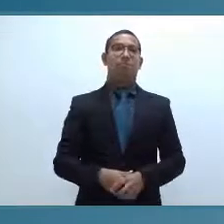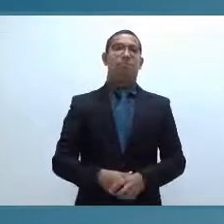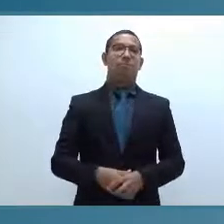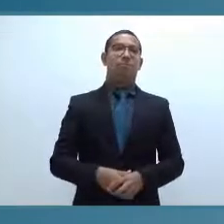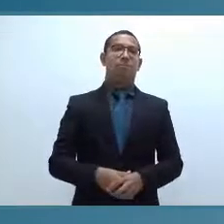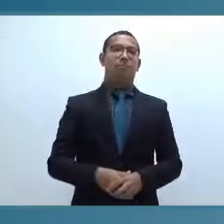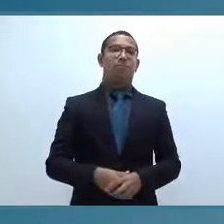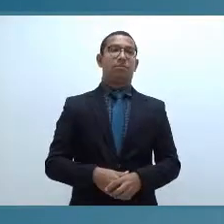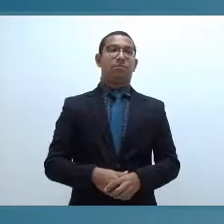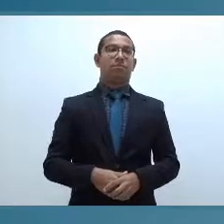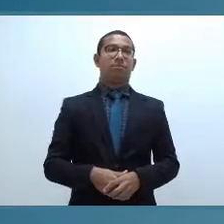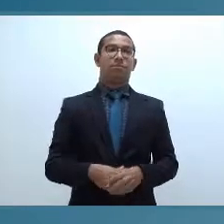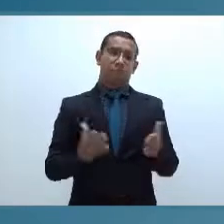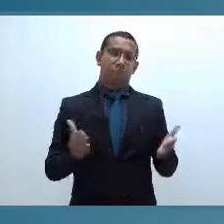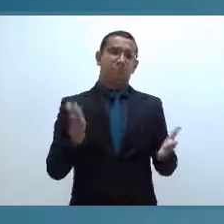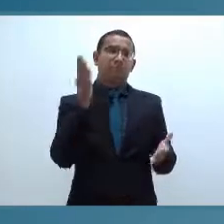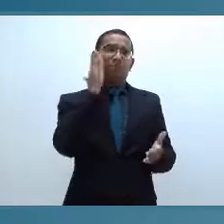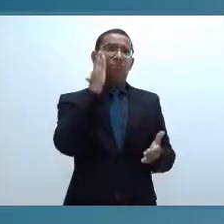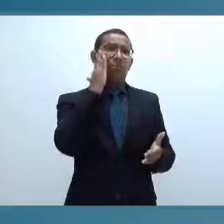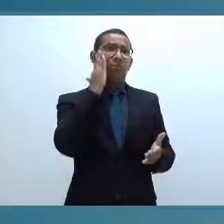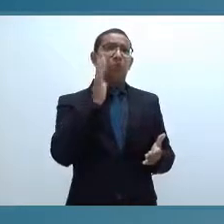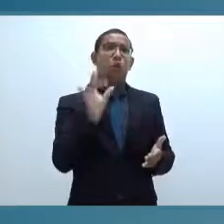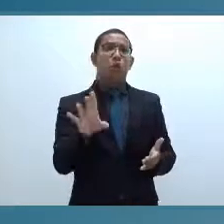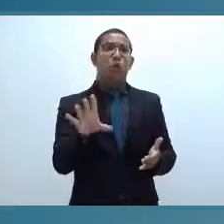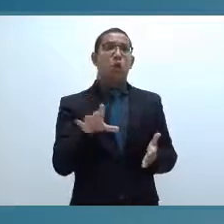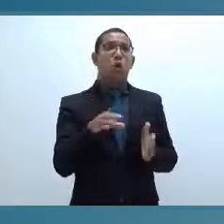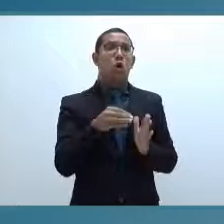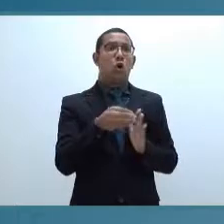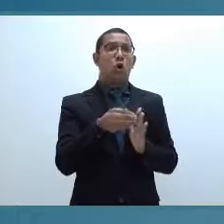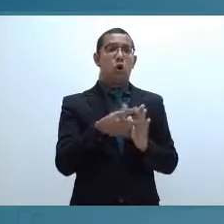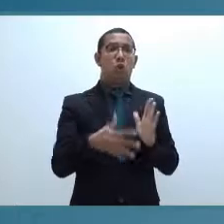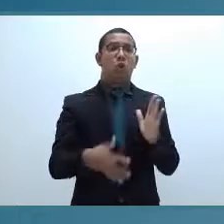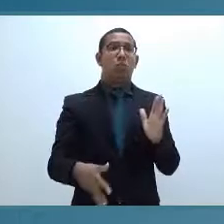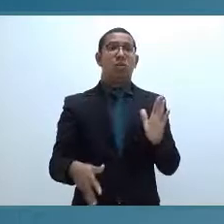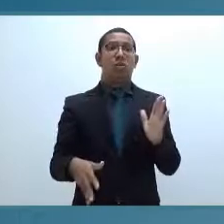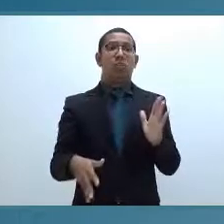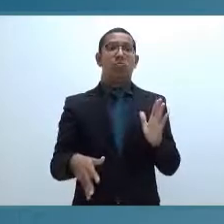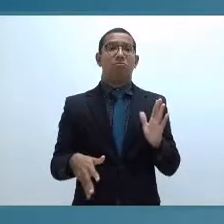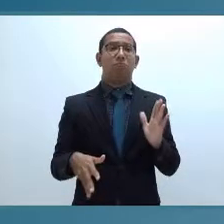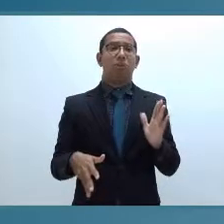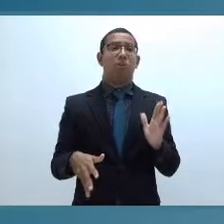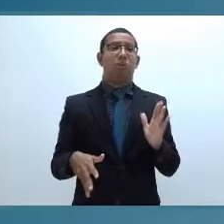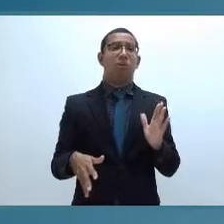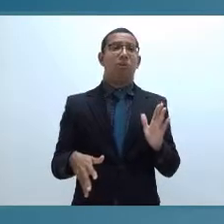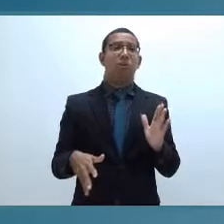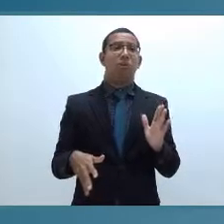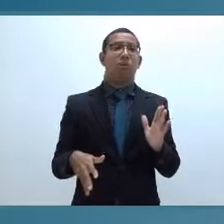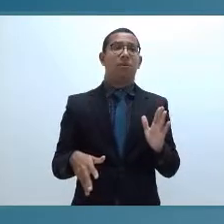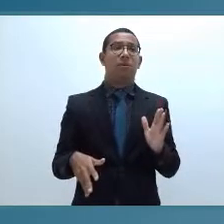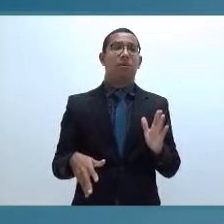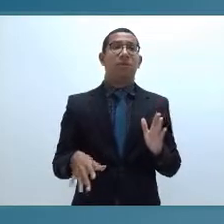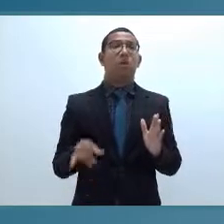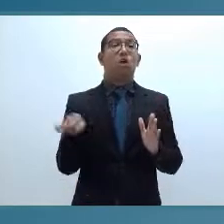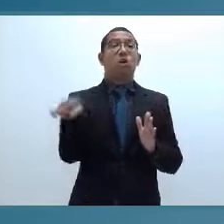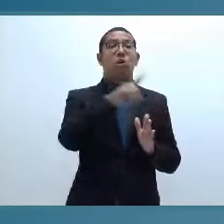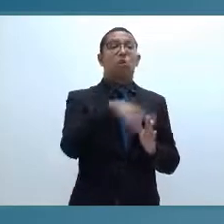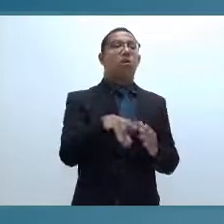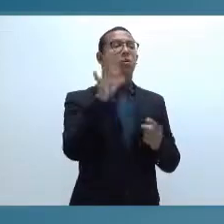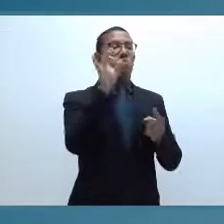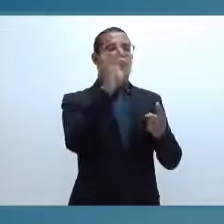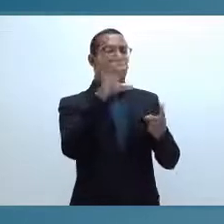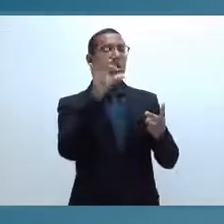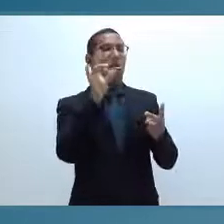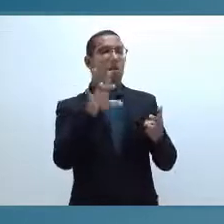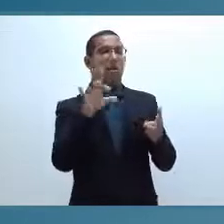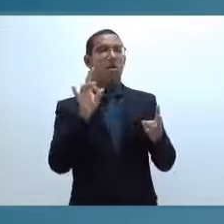Pois é, eu queria. Quem pode ser o descasso? É aquele que não está no numerão, está na Nazaré, que